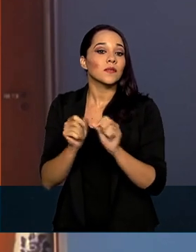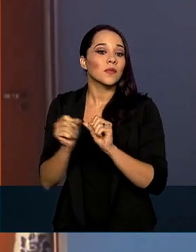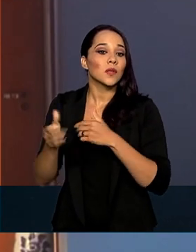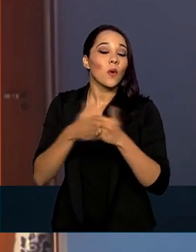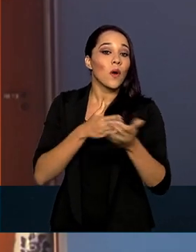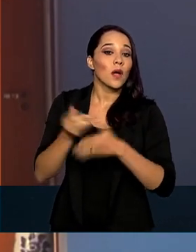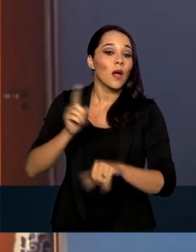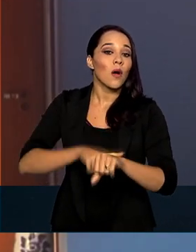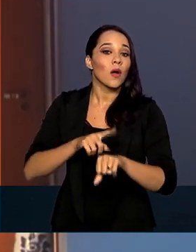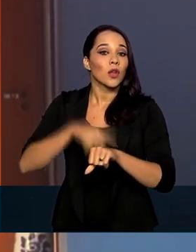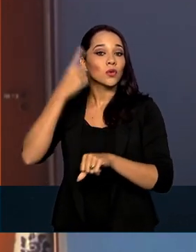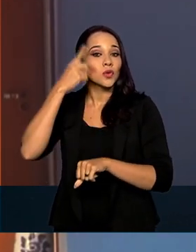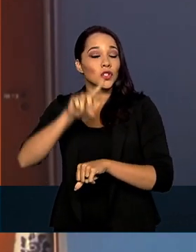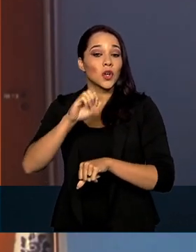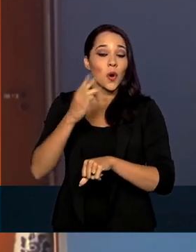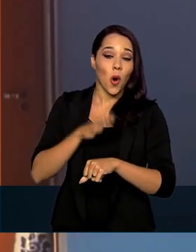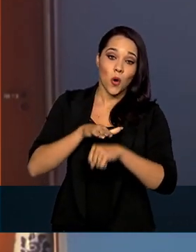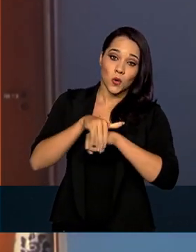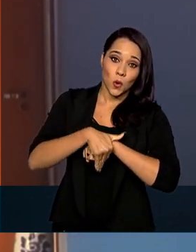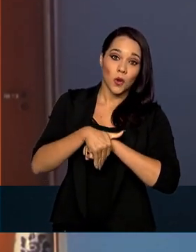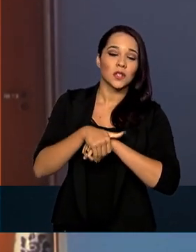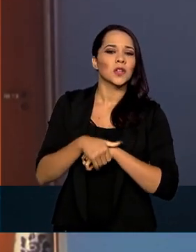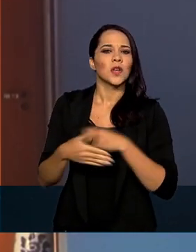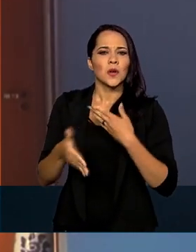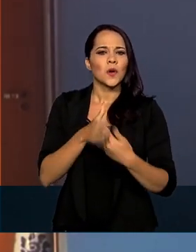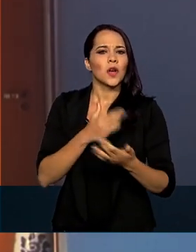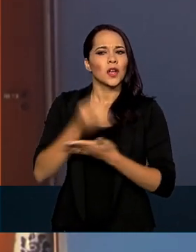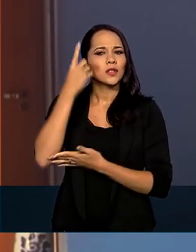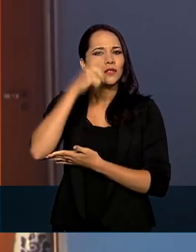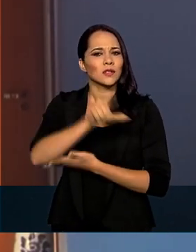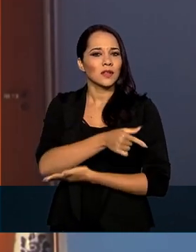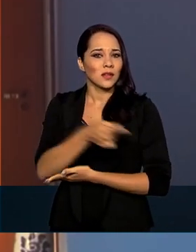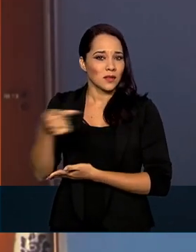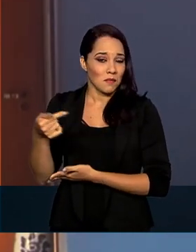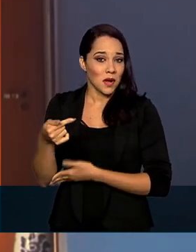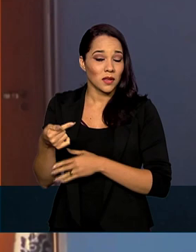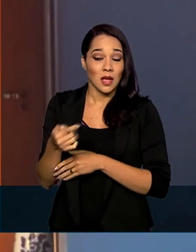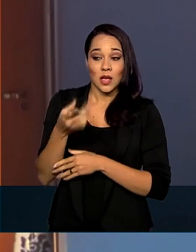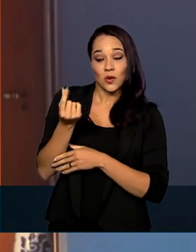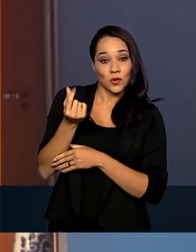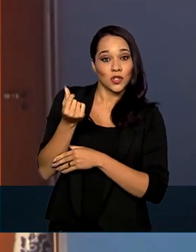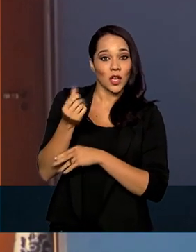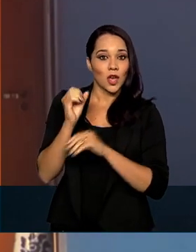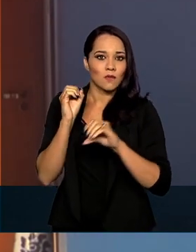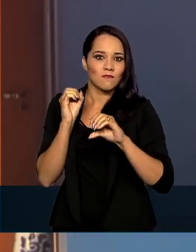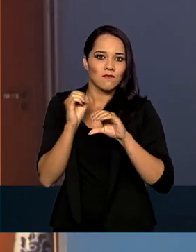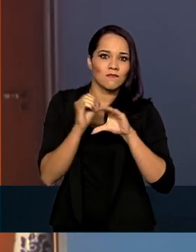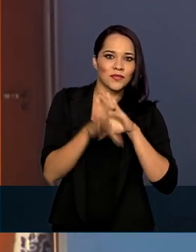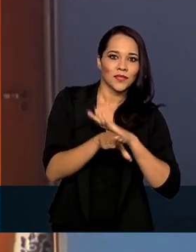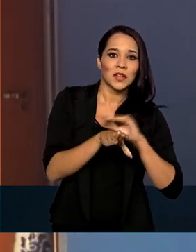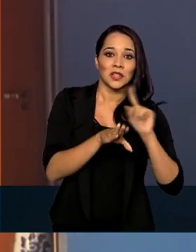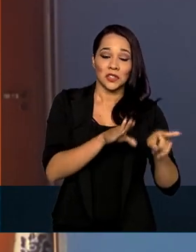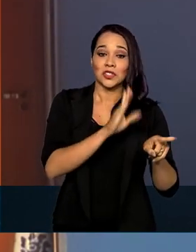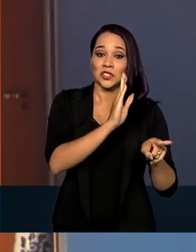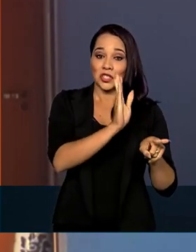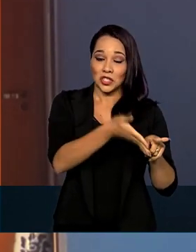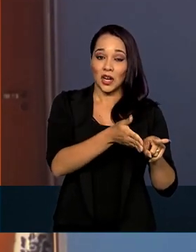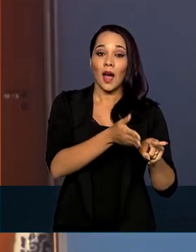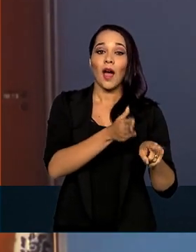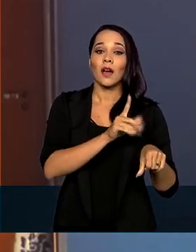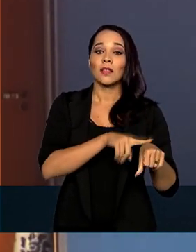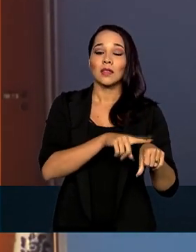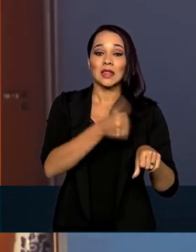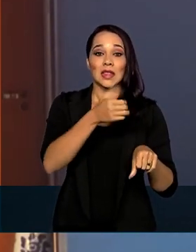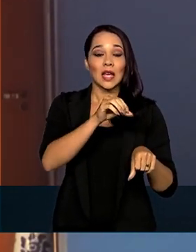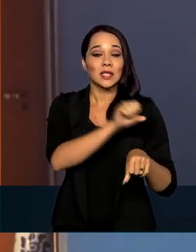qualquer hora do dia ou da noite e em qualquer dia da semana. E o dinheiro estará disponível na conta do destinatário